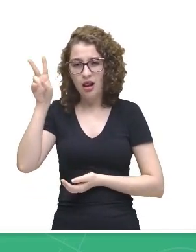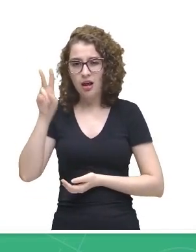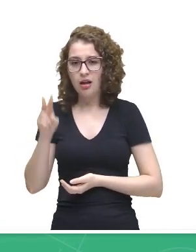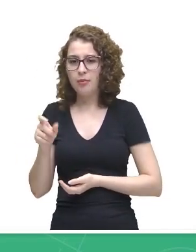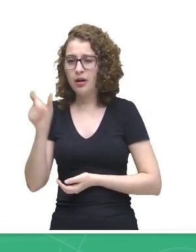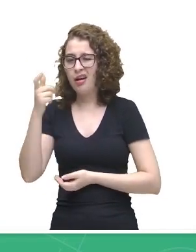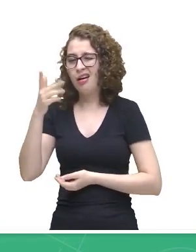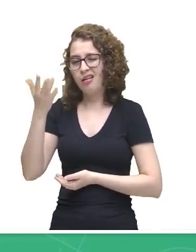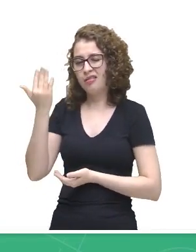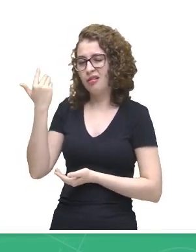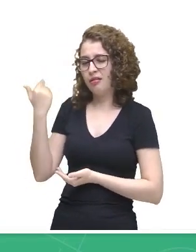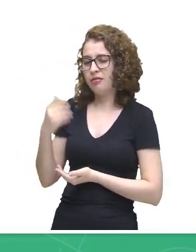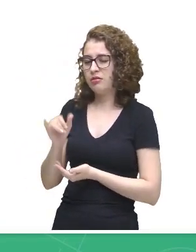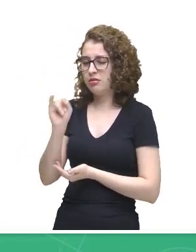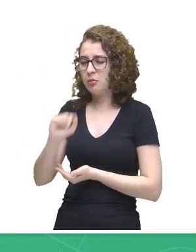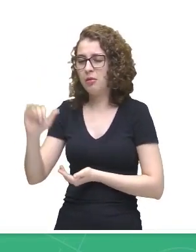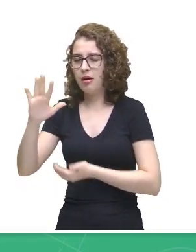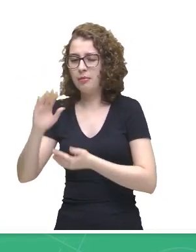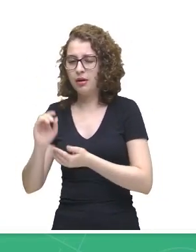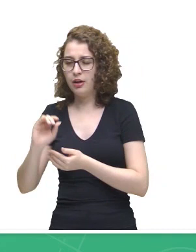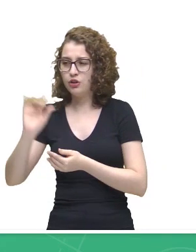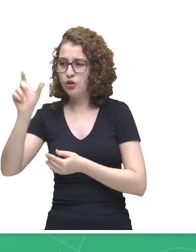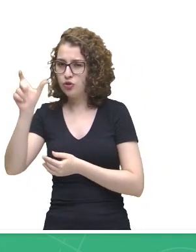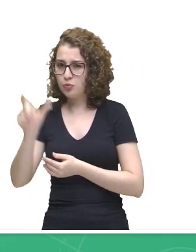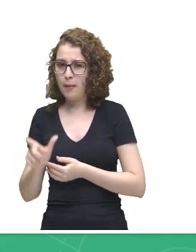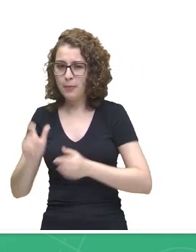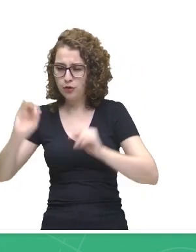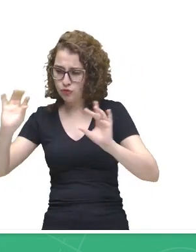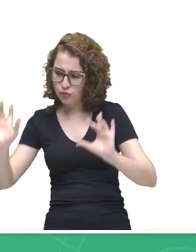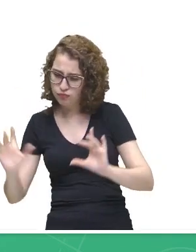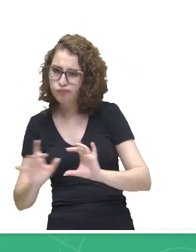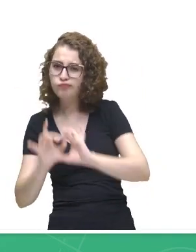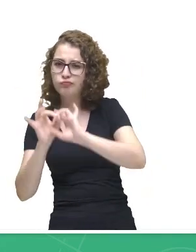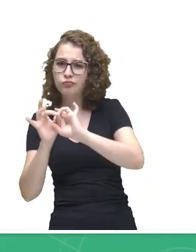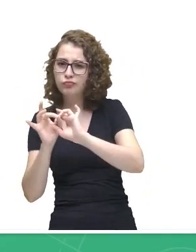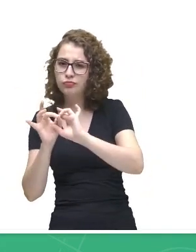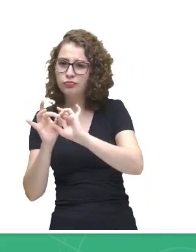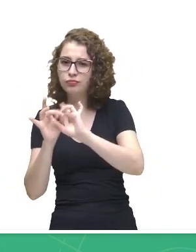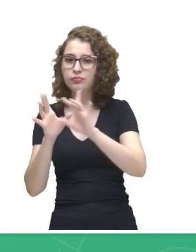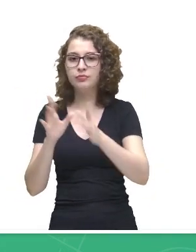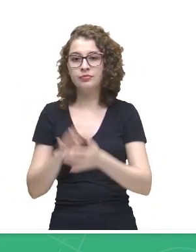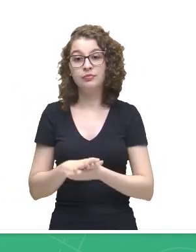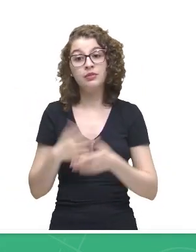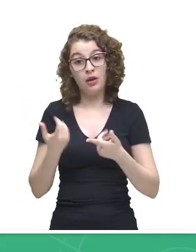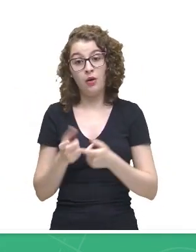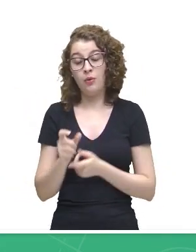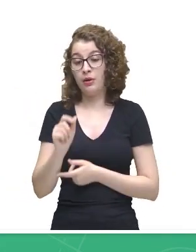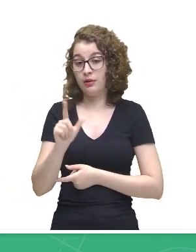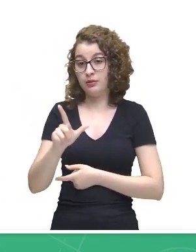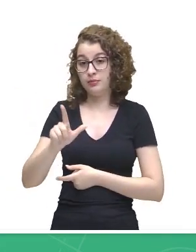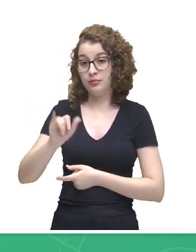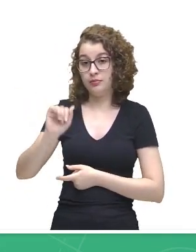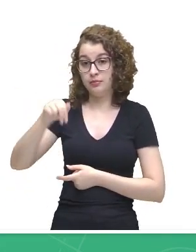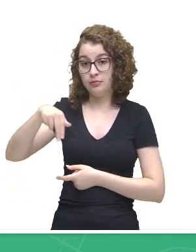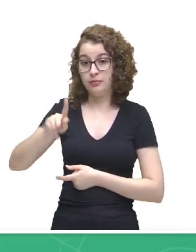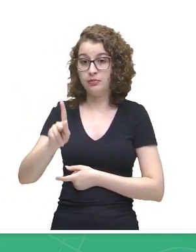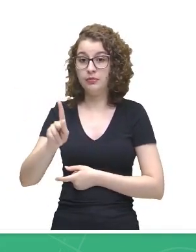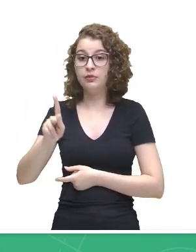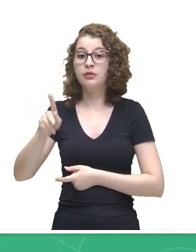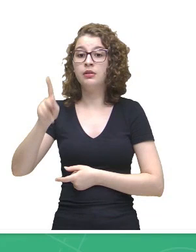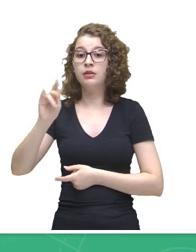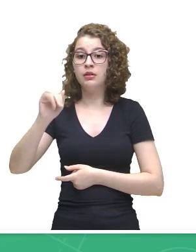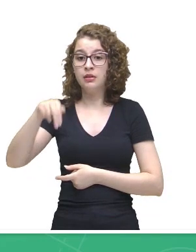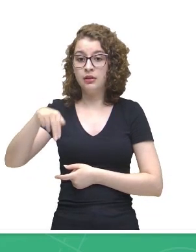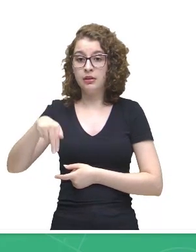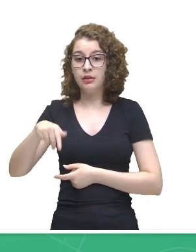as correntes, né, para que elas fiquem juntas? A ideia das linking words é essa, unir as orações através delas,